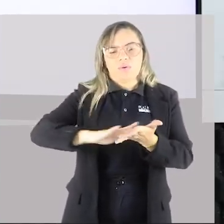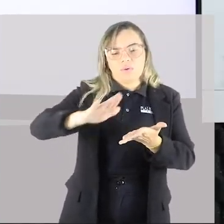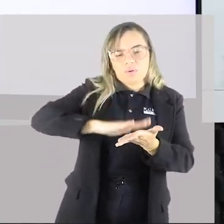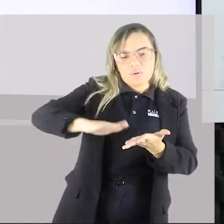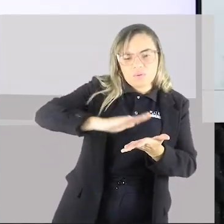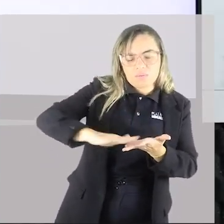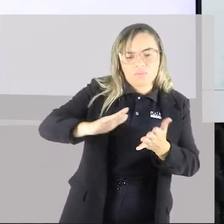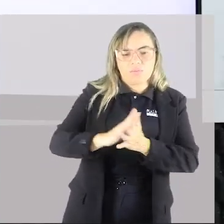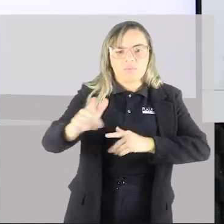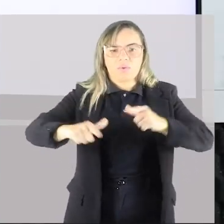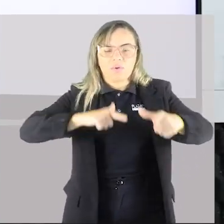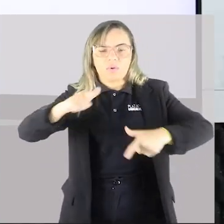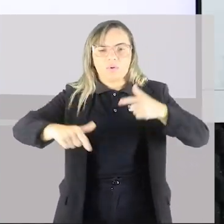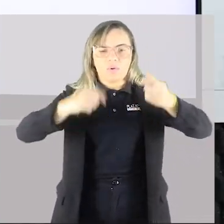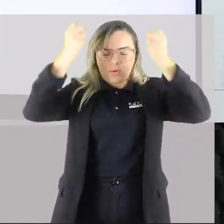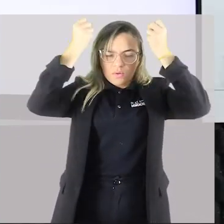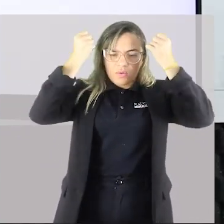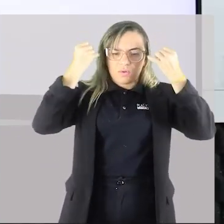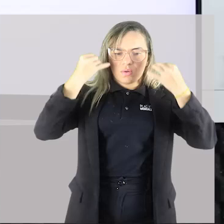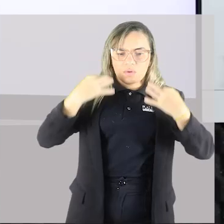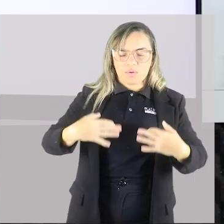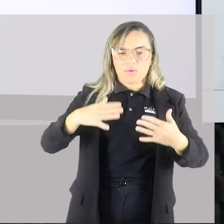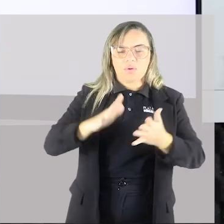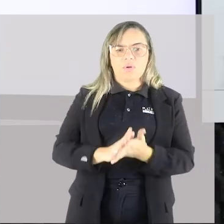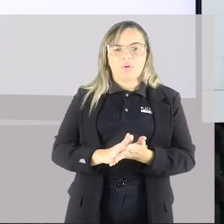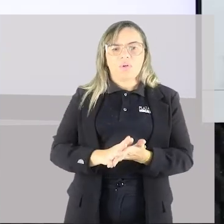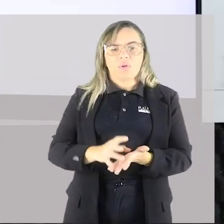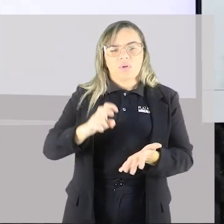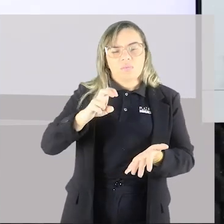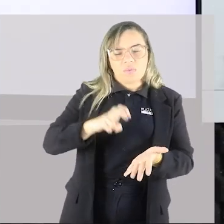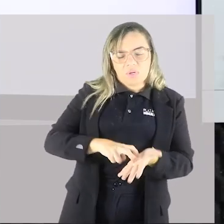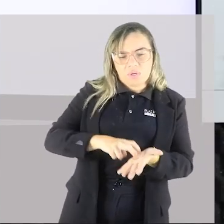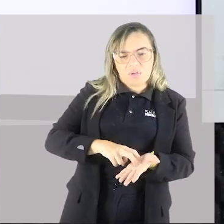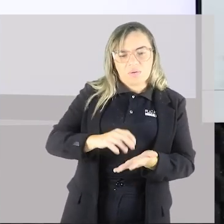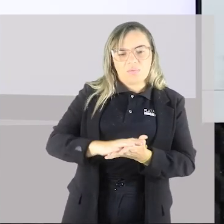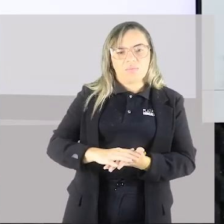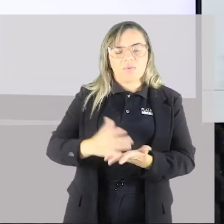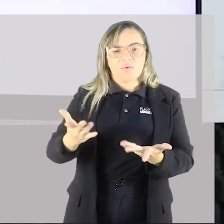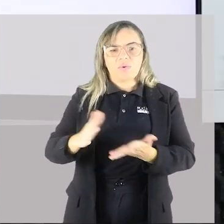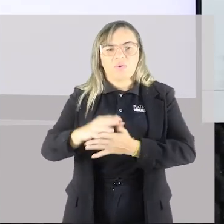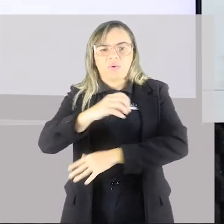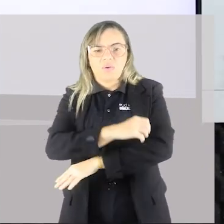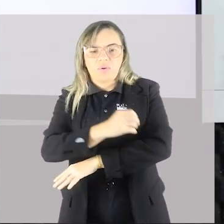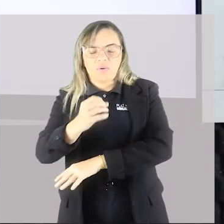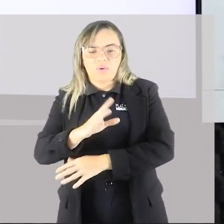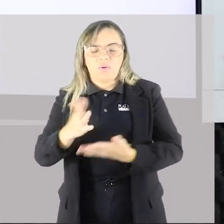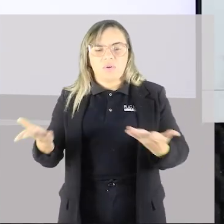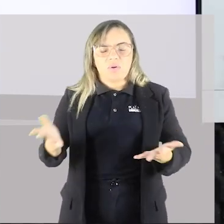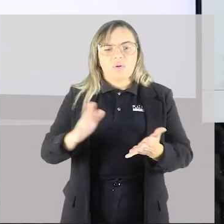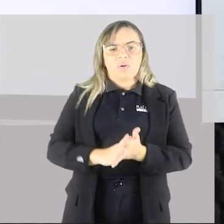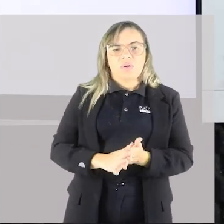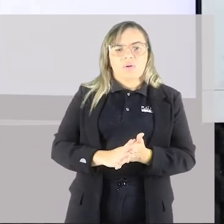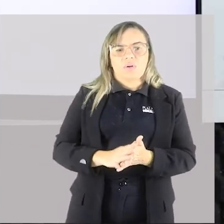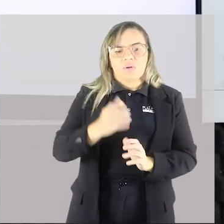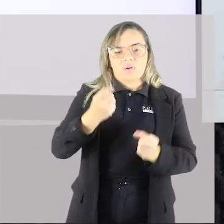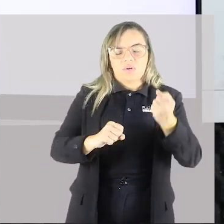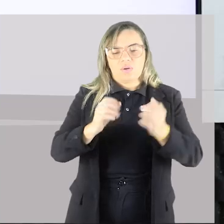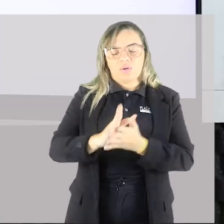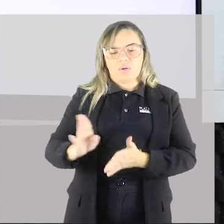vai suar todo dia cedo na fábrica. O burguês, ele vive daquilo que ele